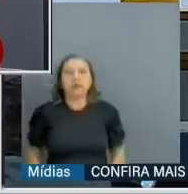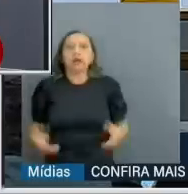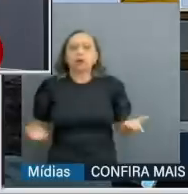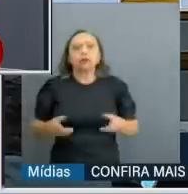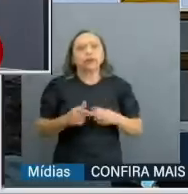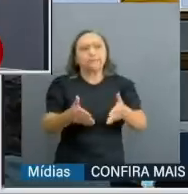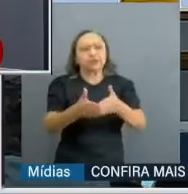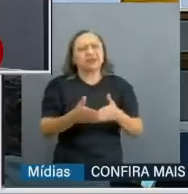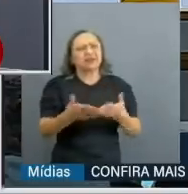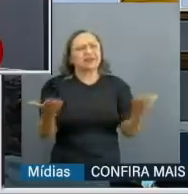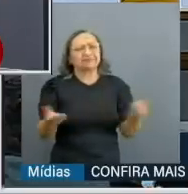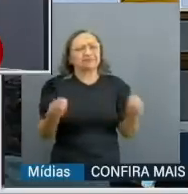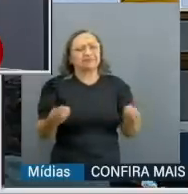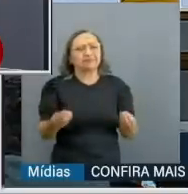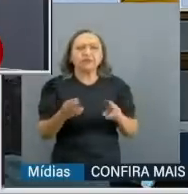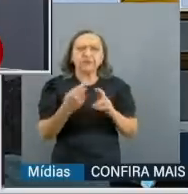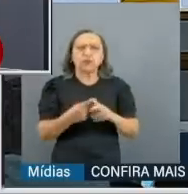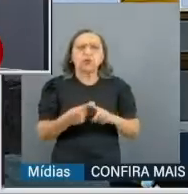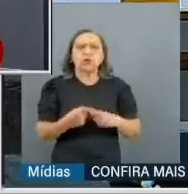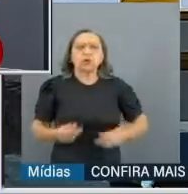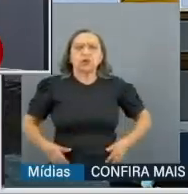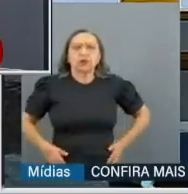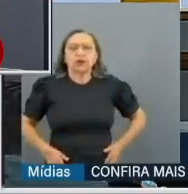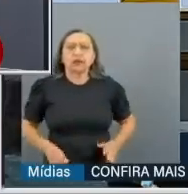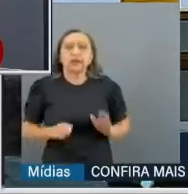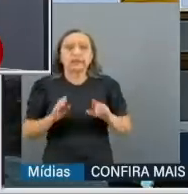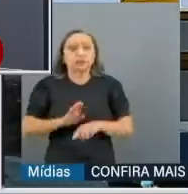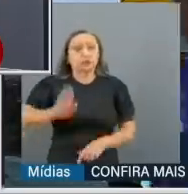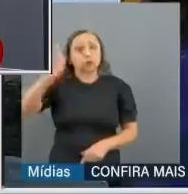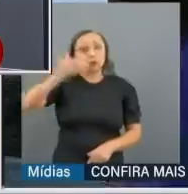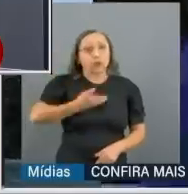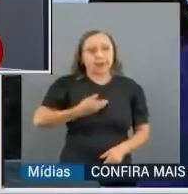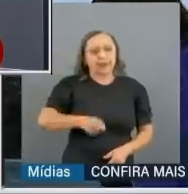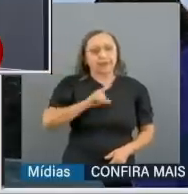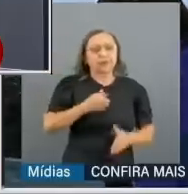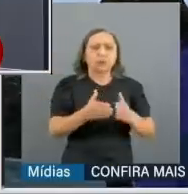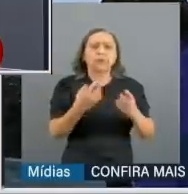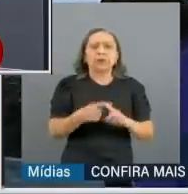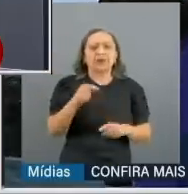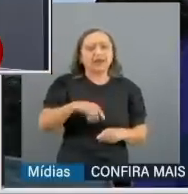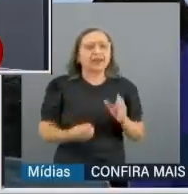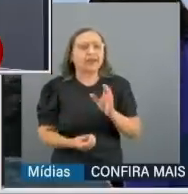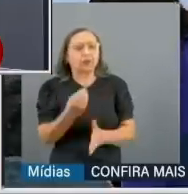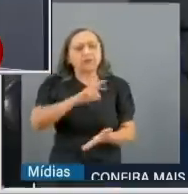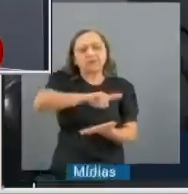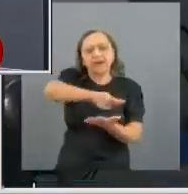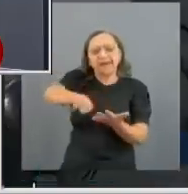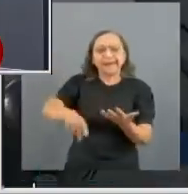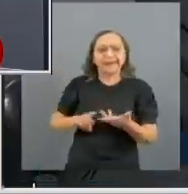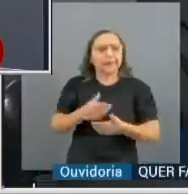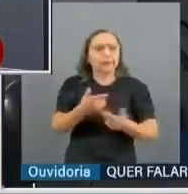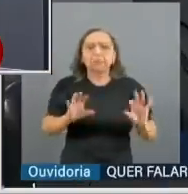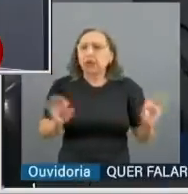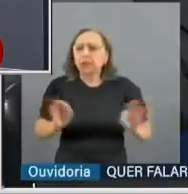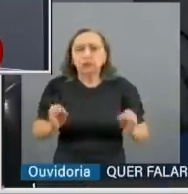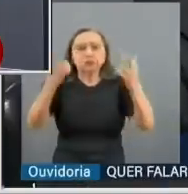que aconteceu com Delúbio Soares em 2005, na CPI dos Correios, ou com o próprio Zé Dirceu na CPI da Petrobras,